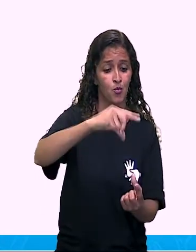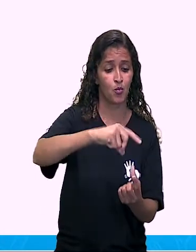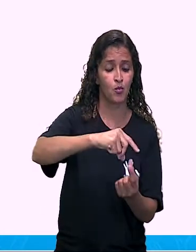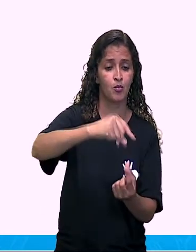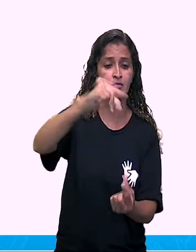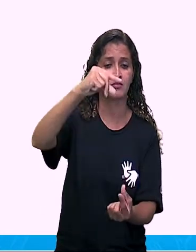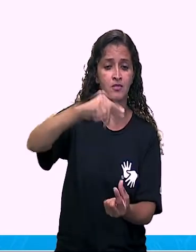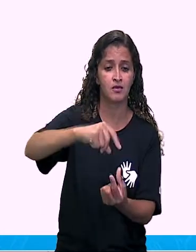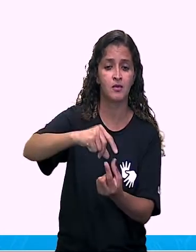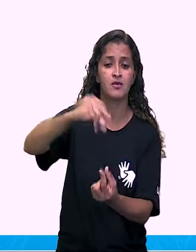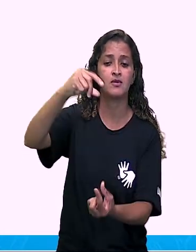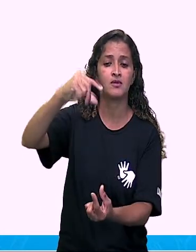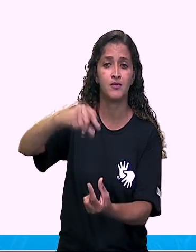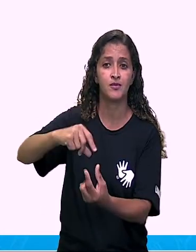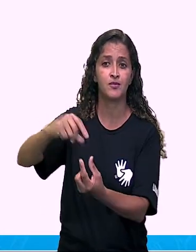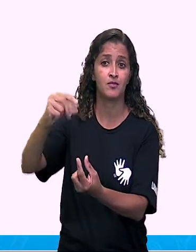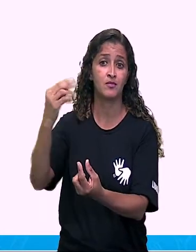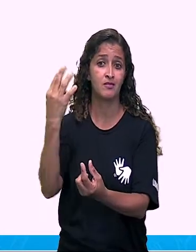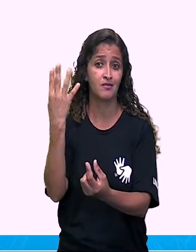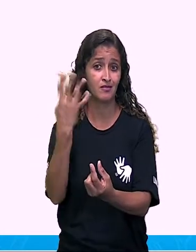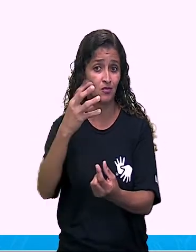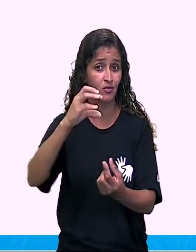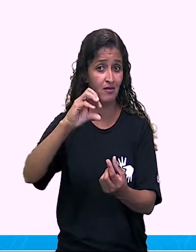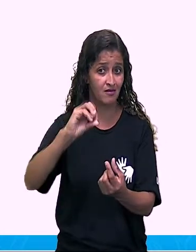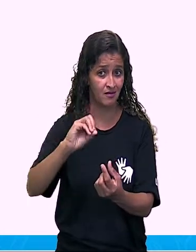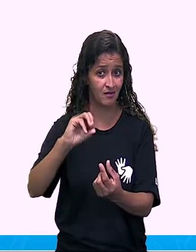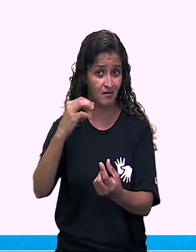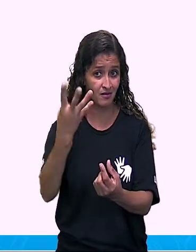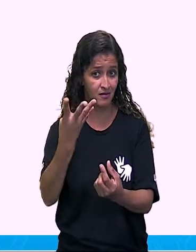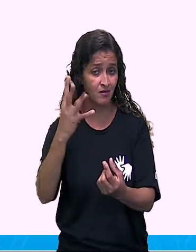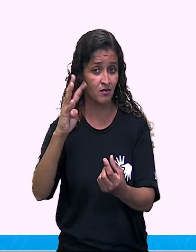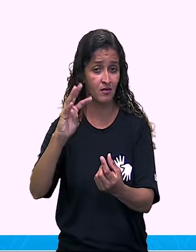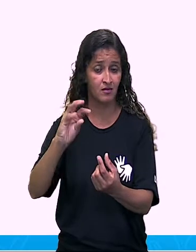barras e chamamos de 40.